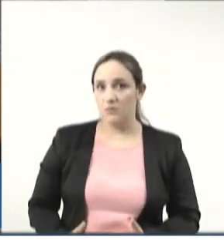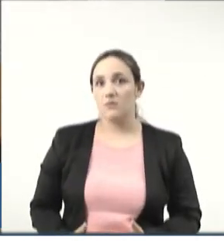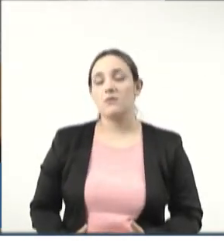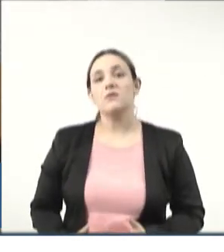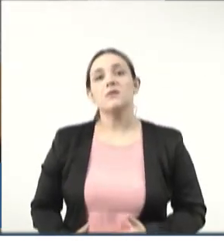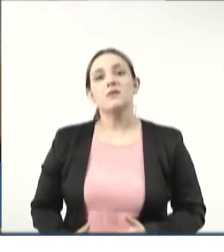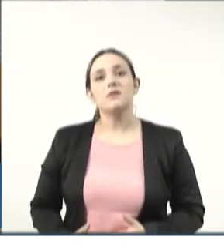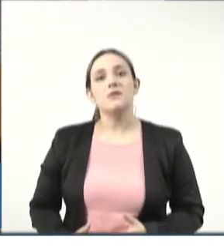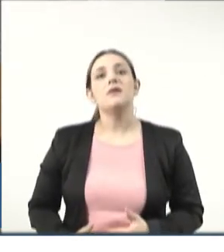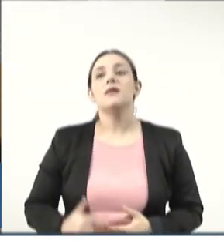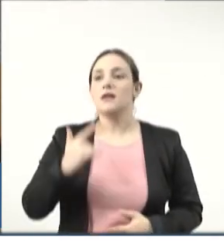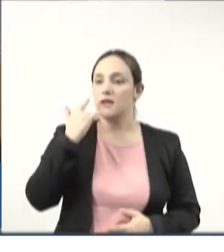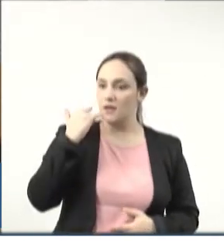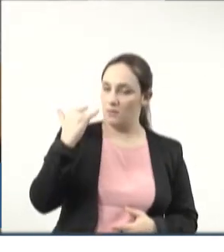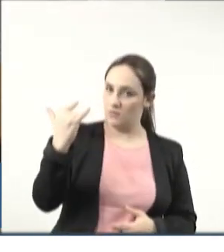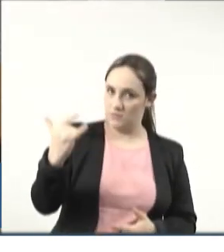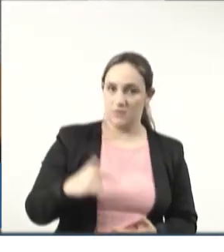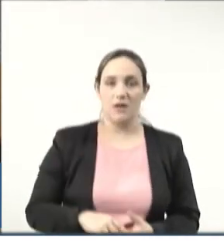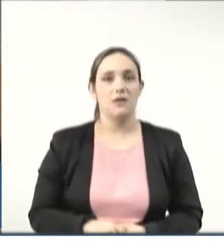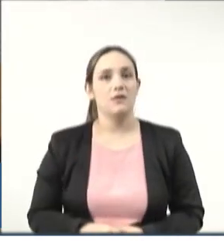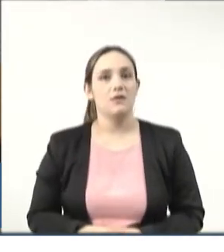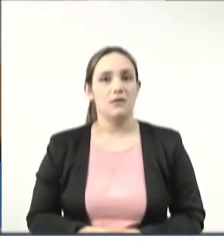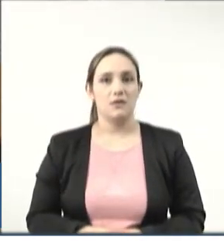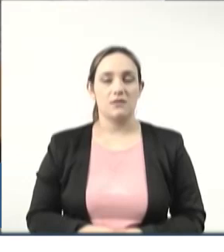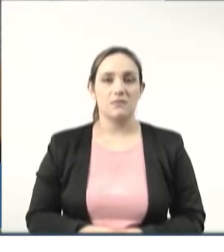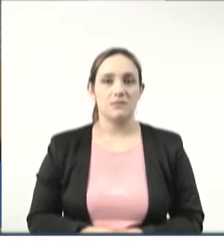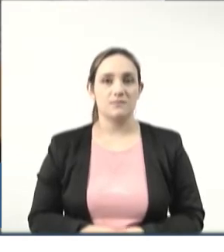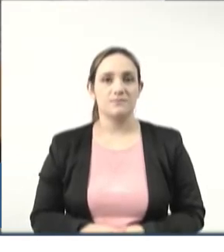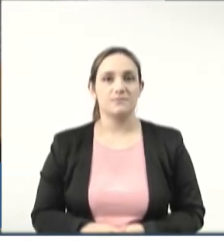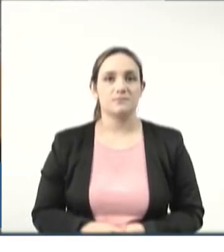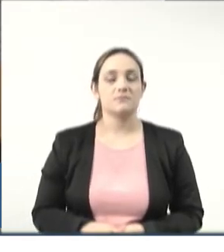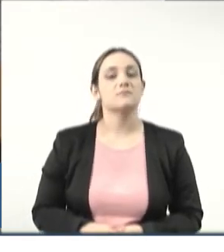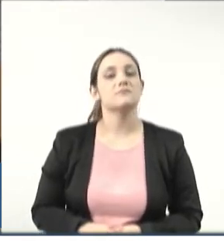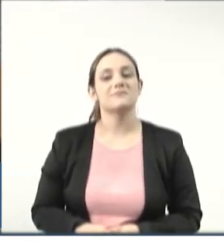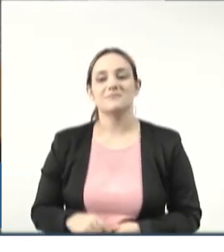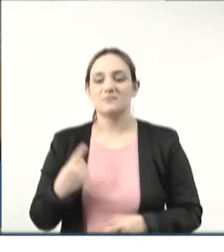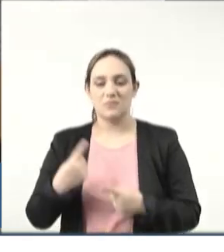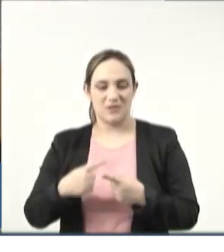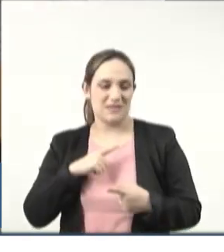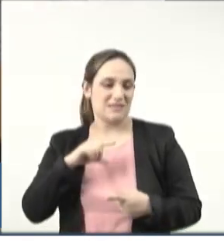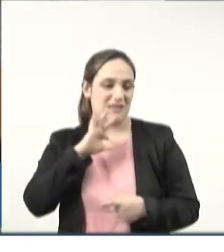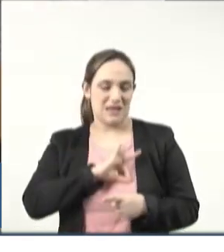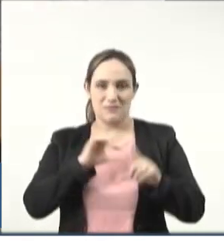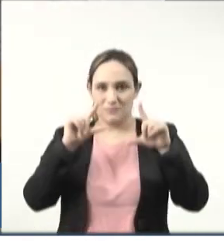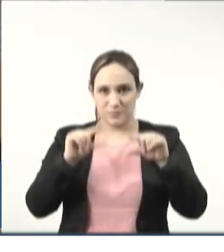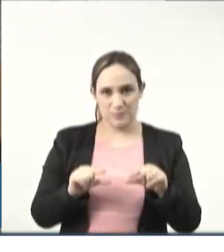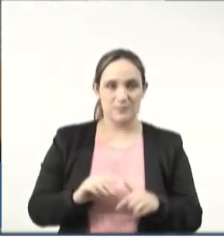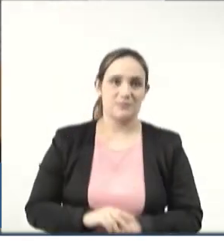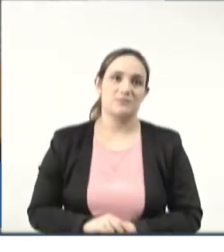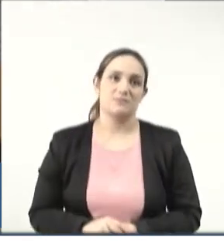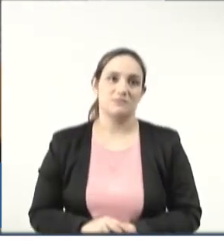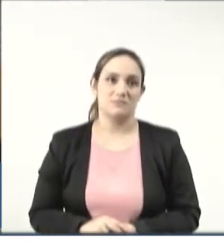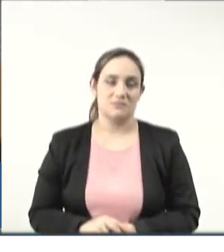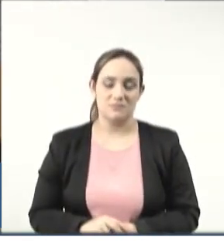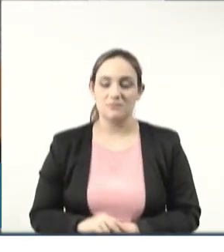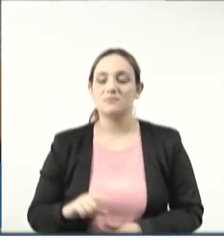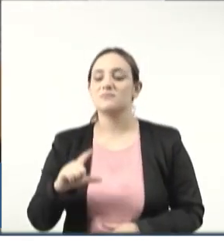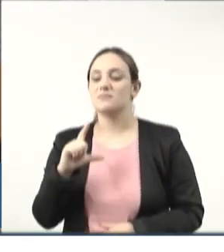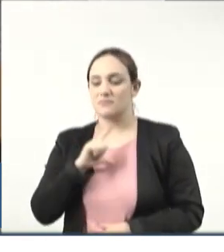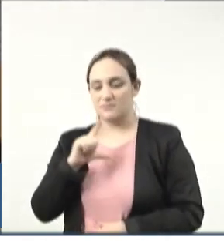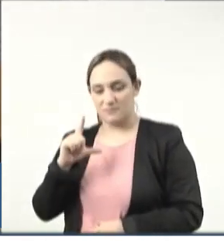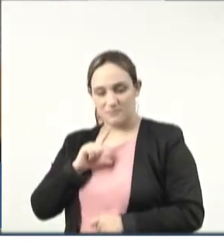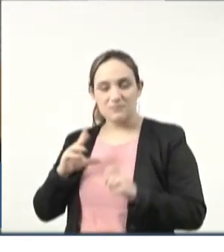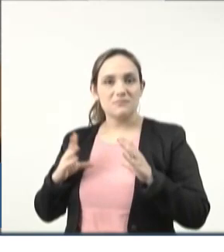abuso financeiro, para os salários menores, para as mulheres que trabalham a mesma coisa que o homem. Subimos para o assédio